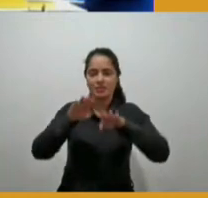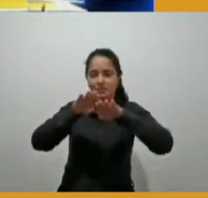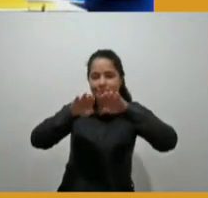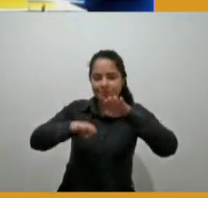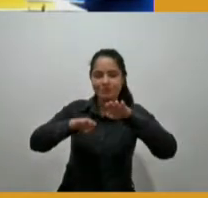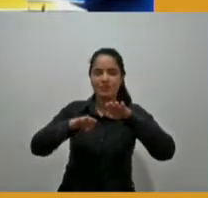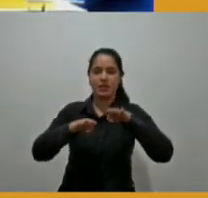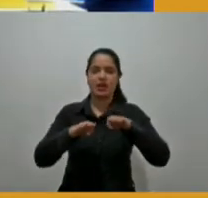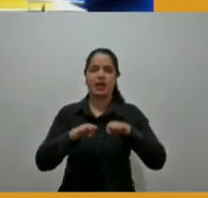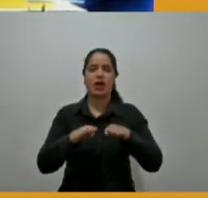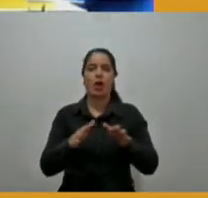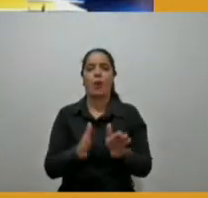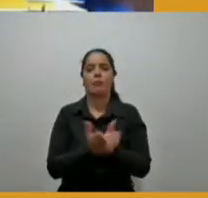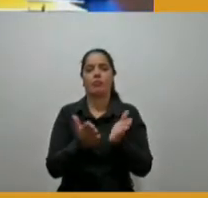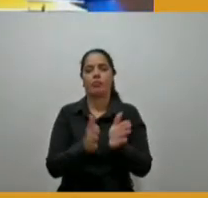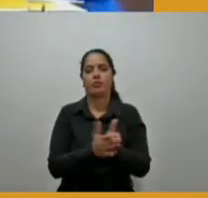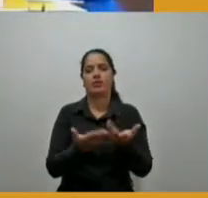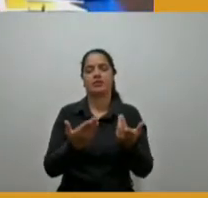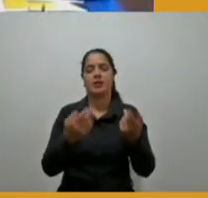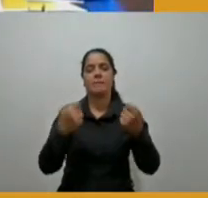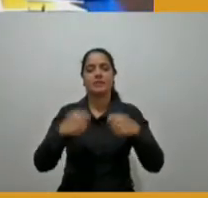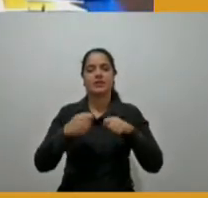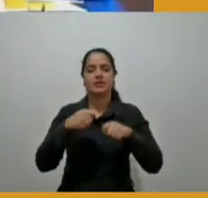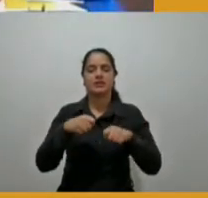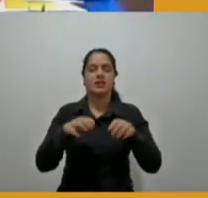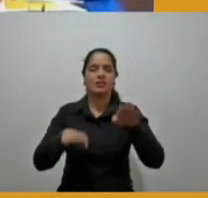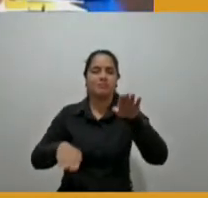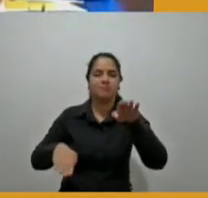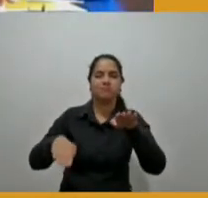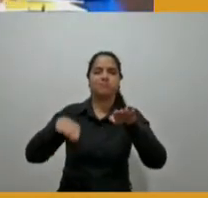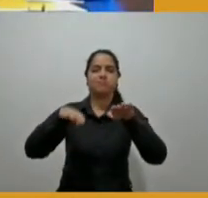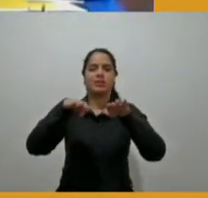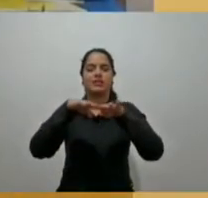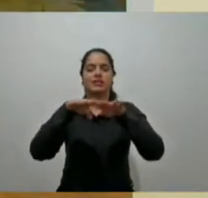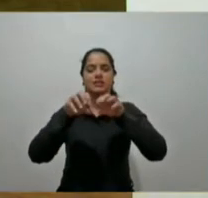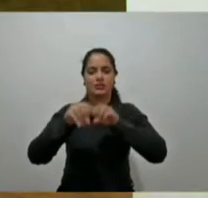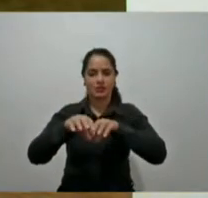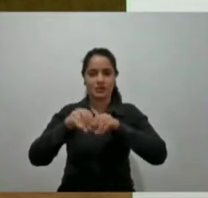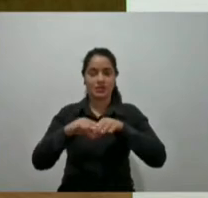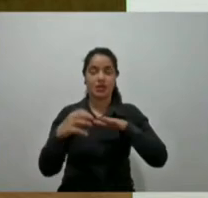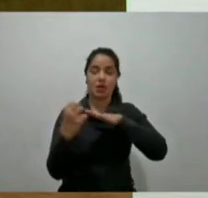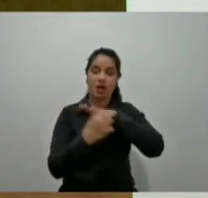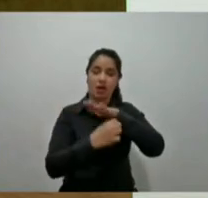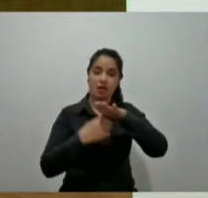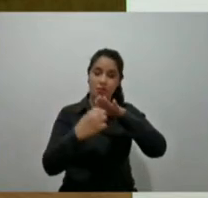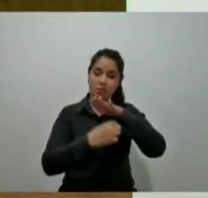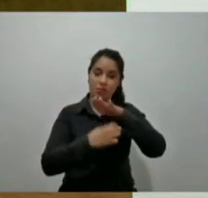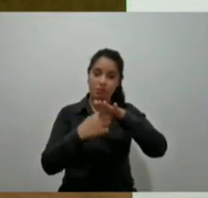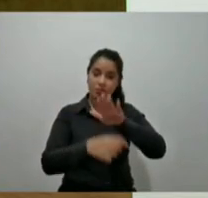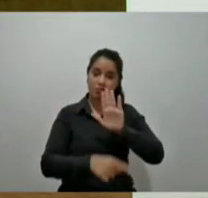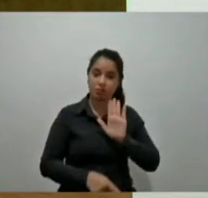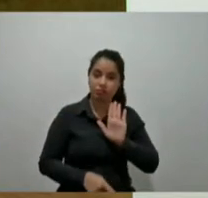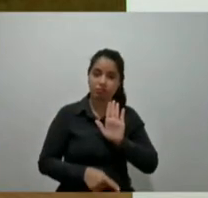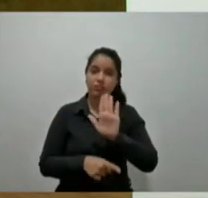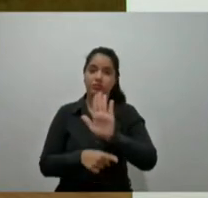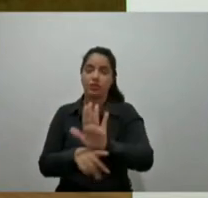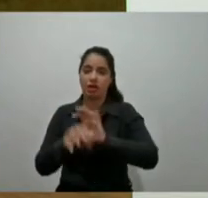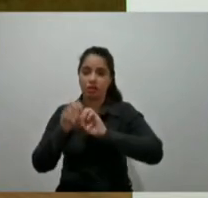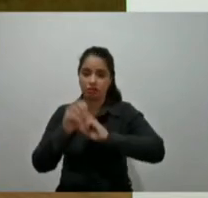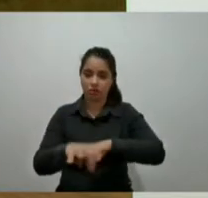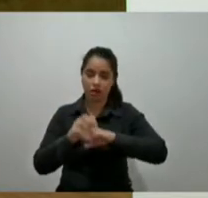de capacidades humanas. E é aí que as empresas precisam participar, no sentido de trabalhar com educação, saúde e